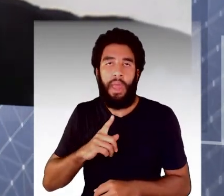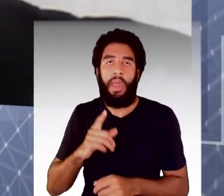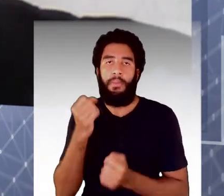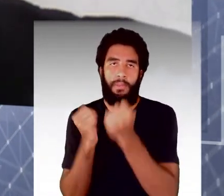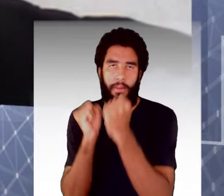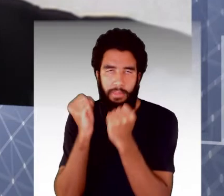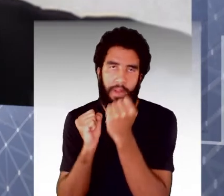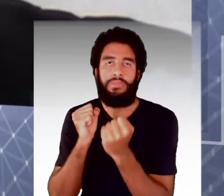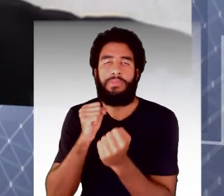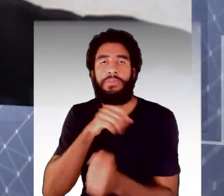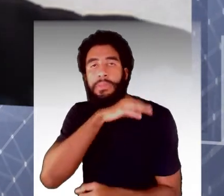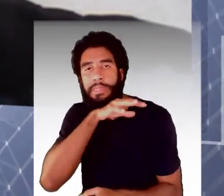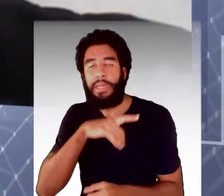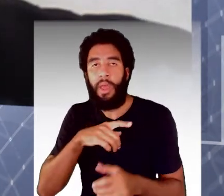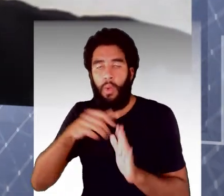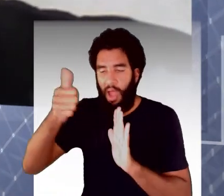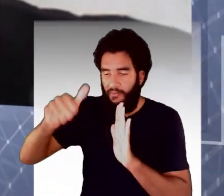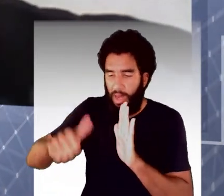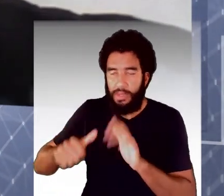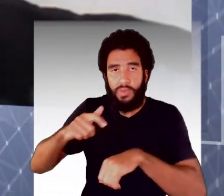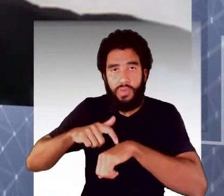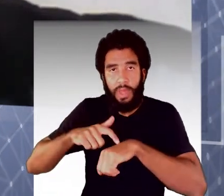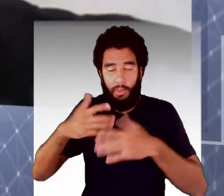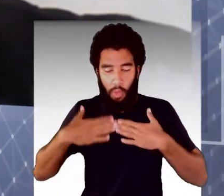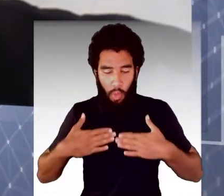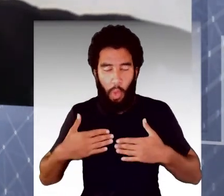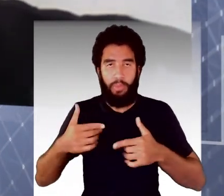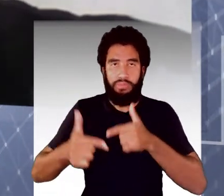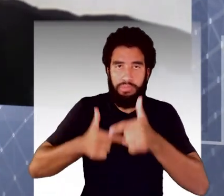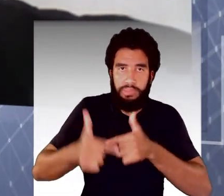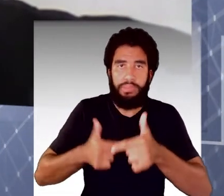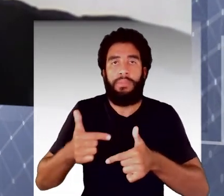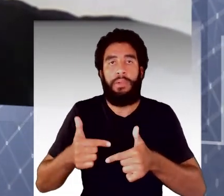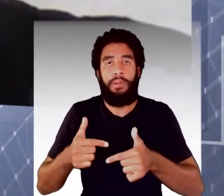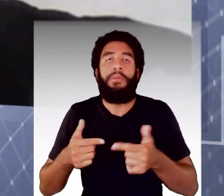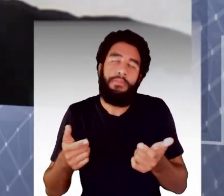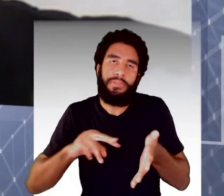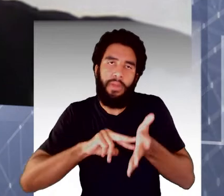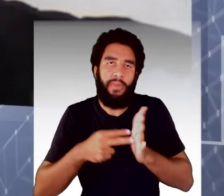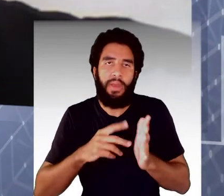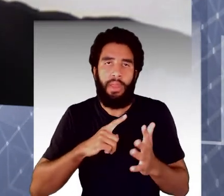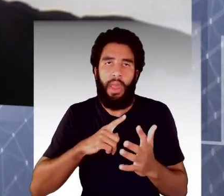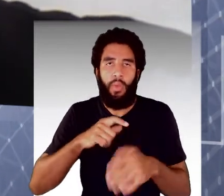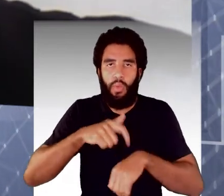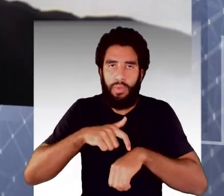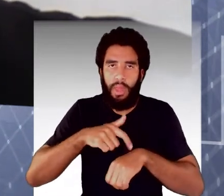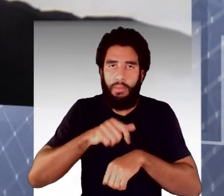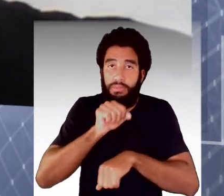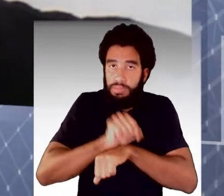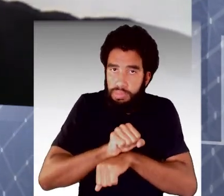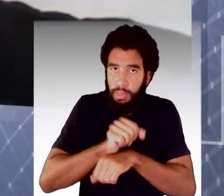inclusive, né? Então já era assim e os dados eram terríveis. Nós tínhamos a criação de um exército